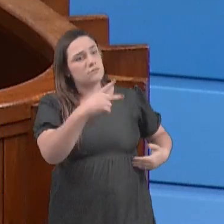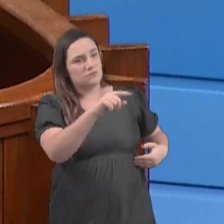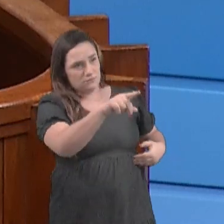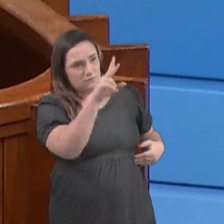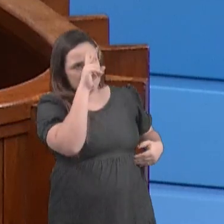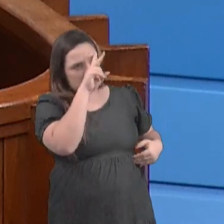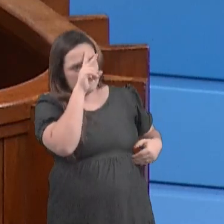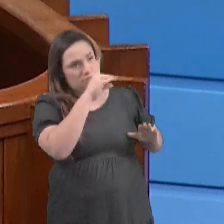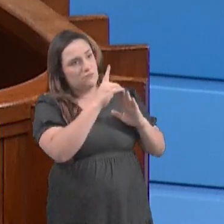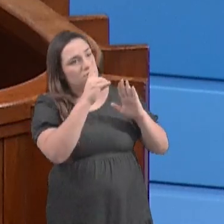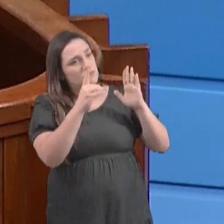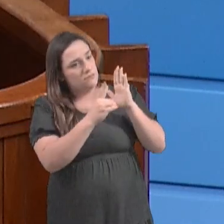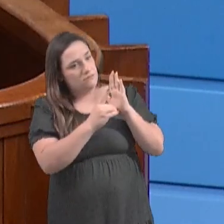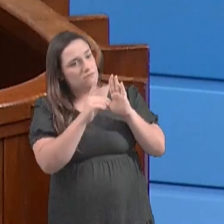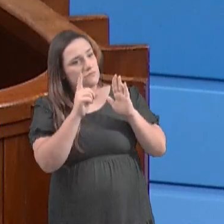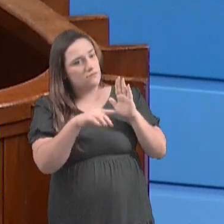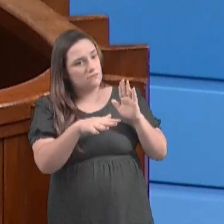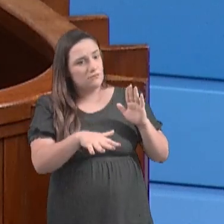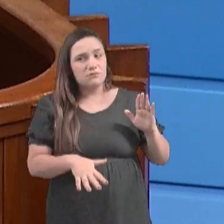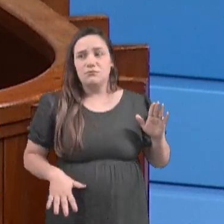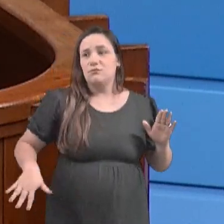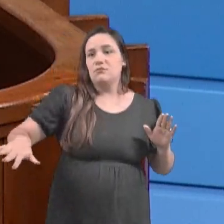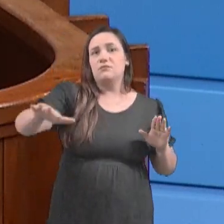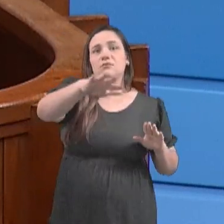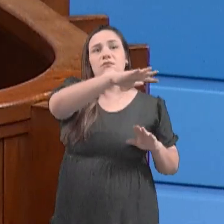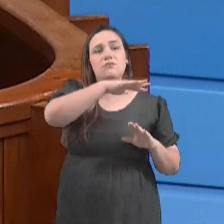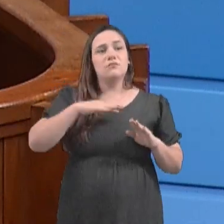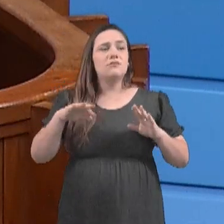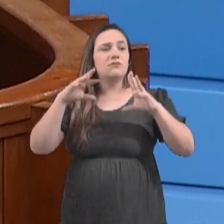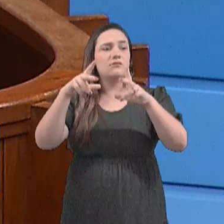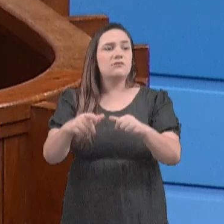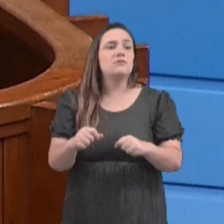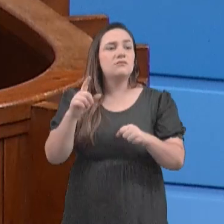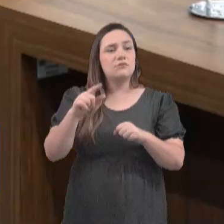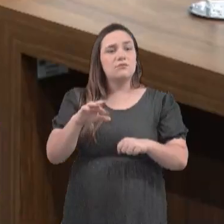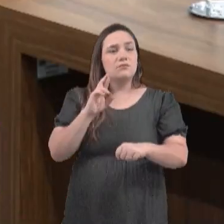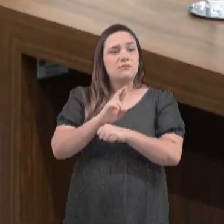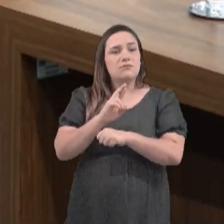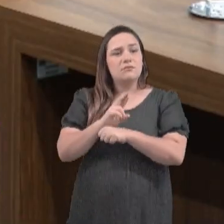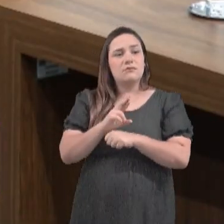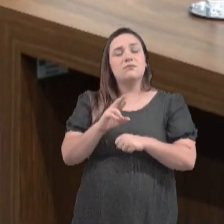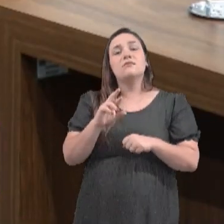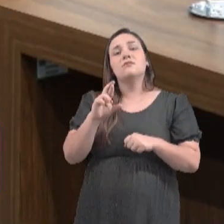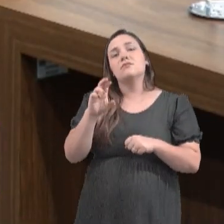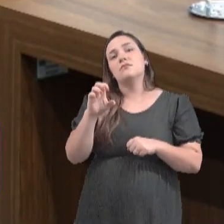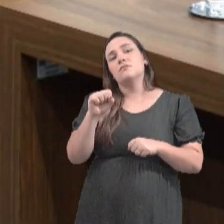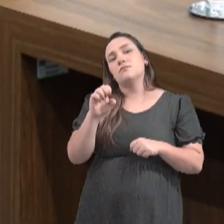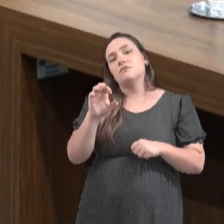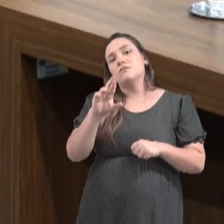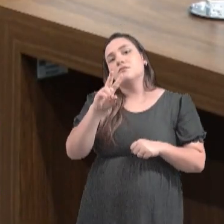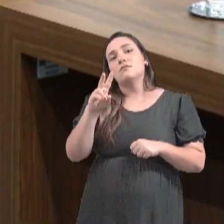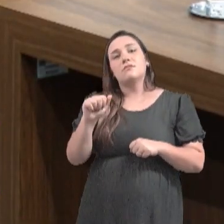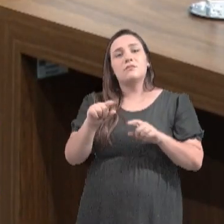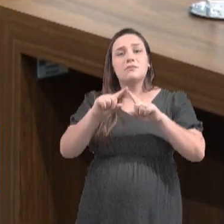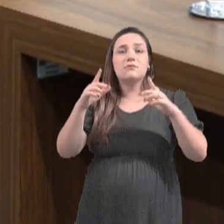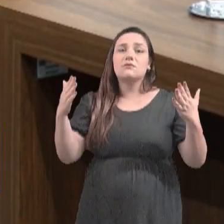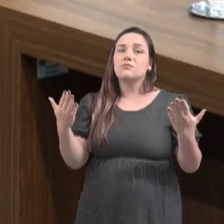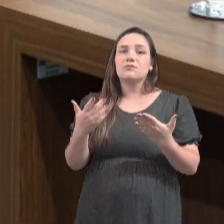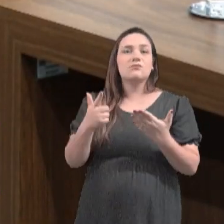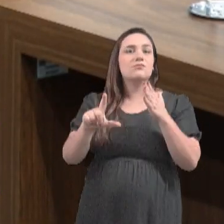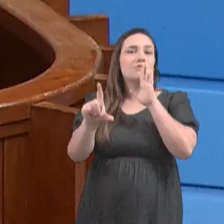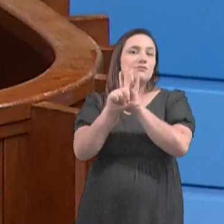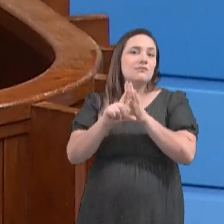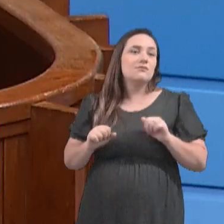editado um decreto transformando essa região aqui em reserva. Agora, qual é o problema hoje? Não tem uma